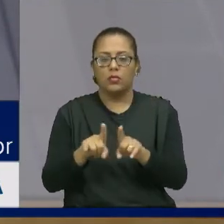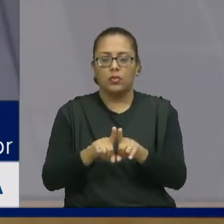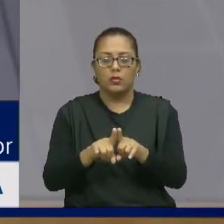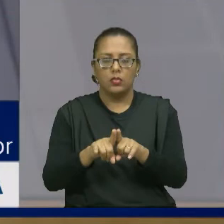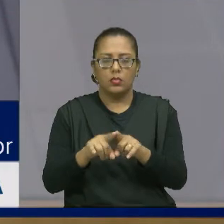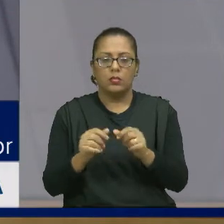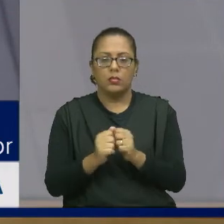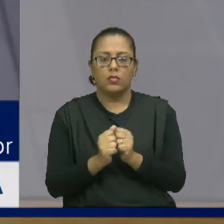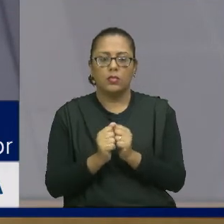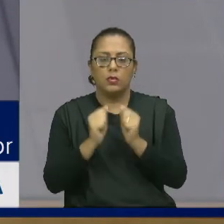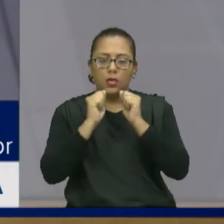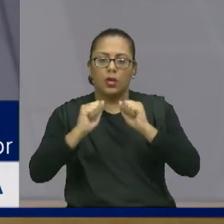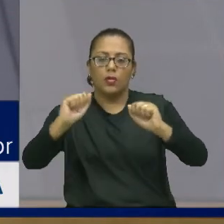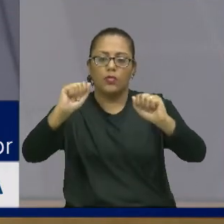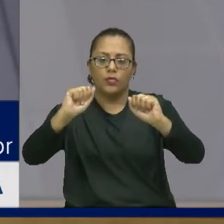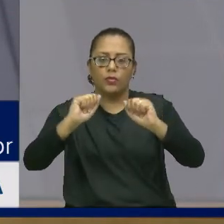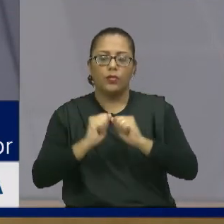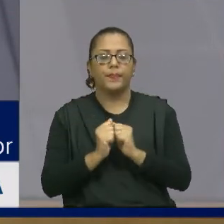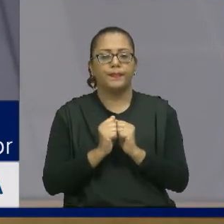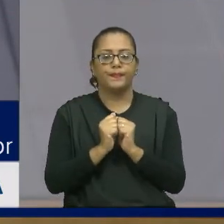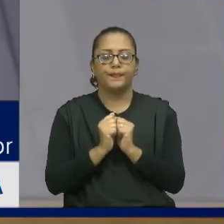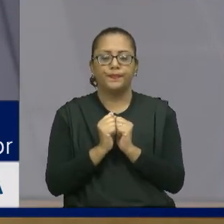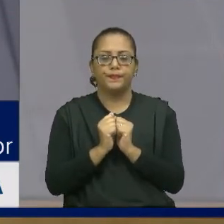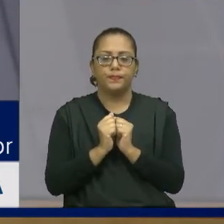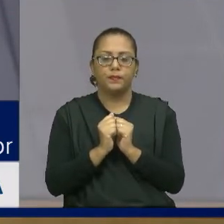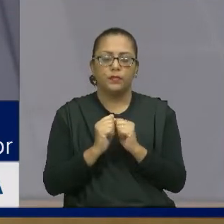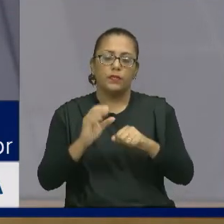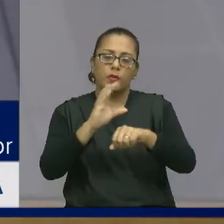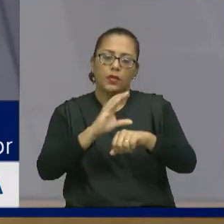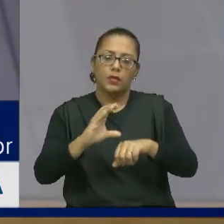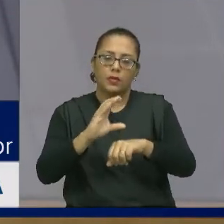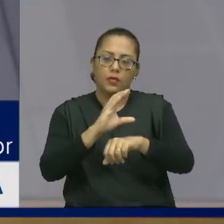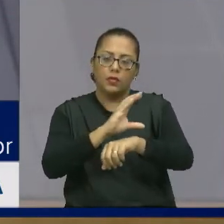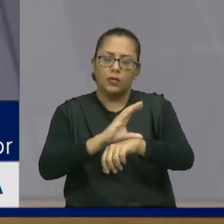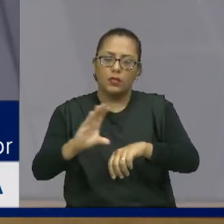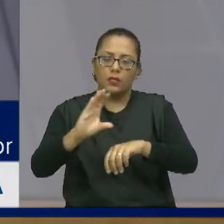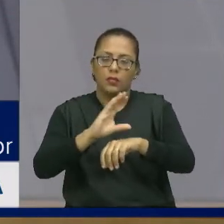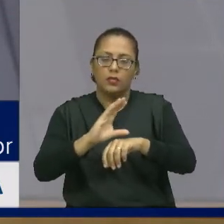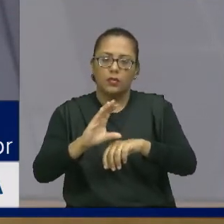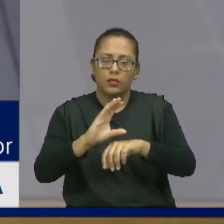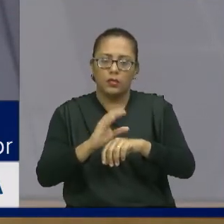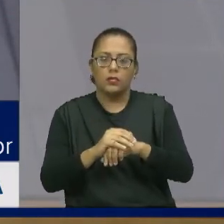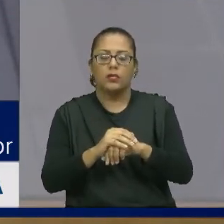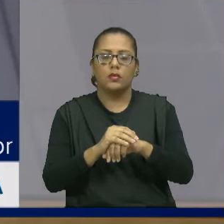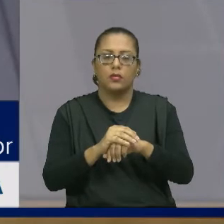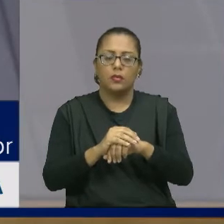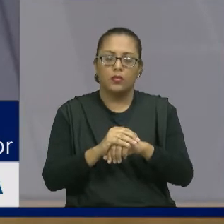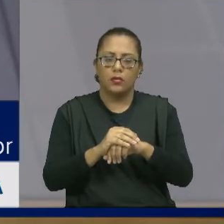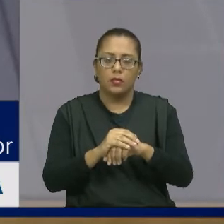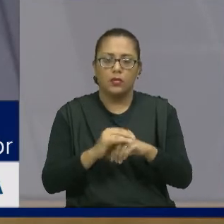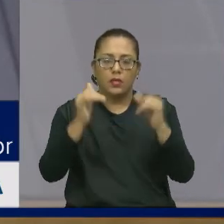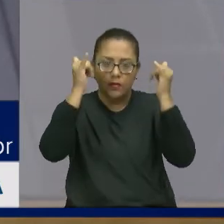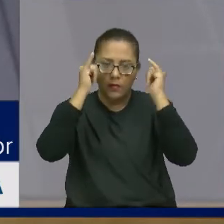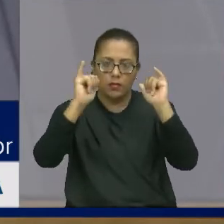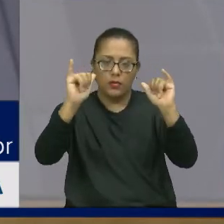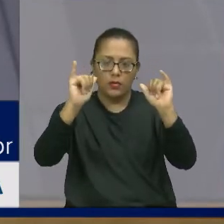Parágrafo único. Os conselheiros e representantes fazendários integrantes dessa Câmara